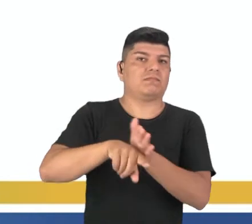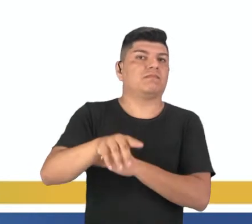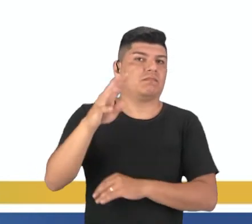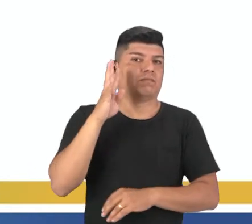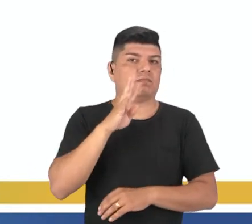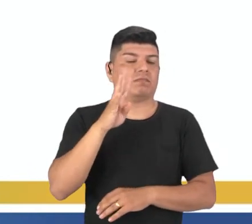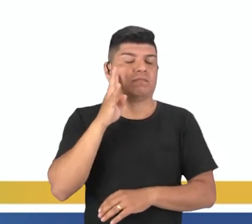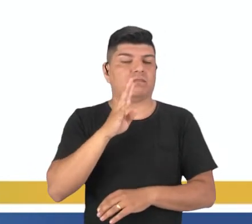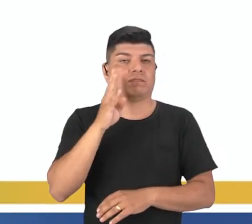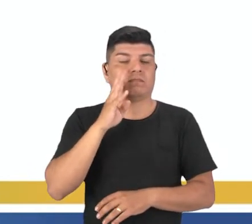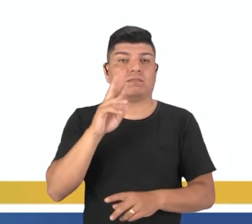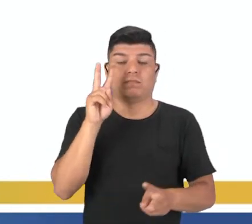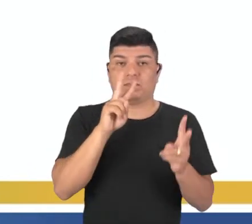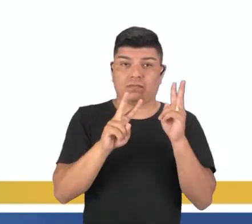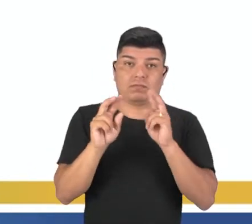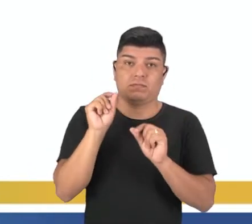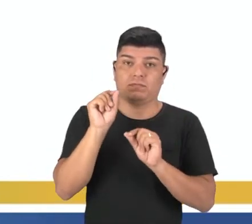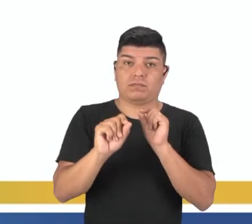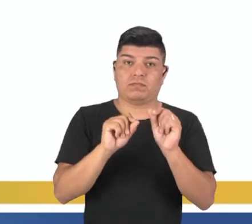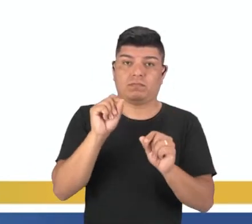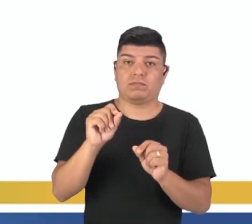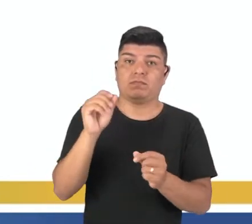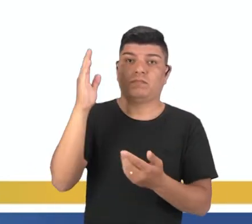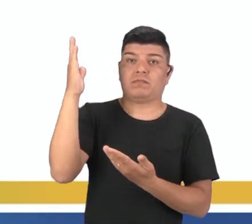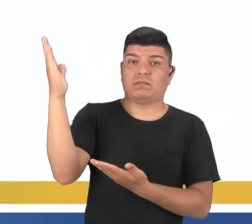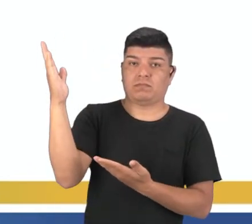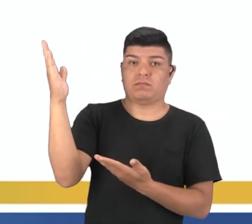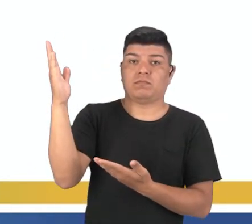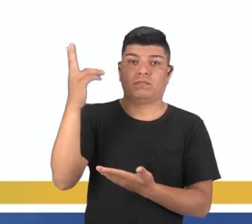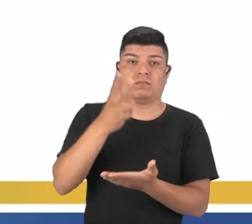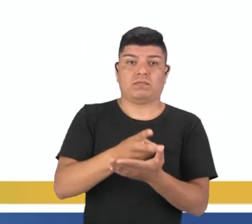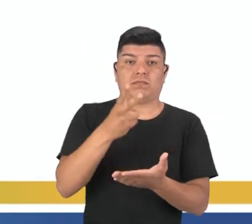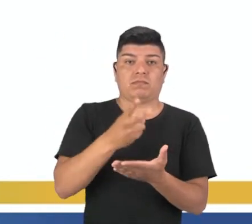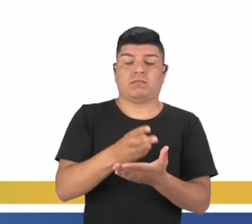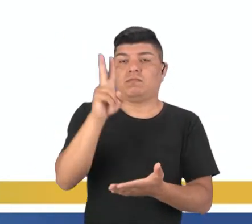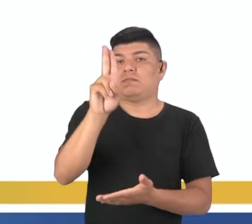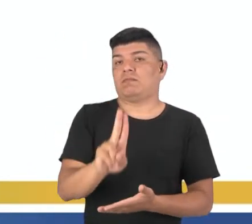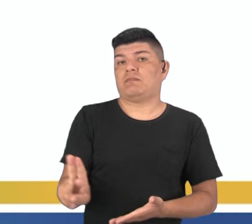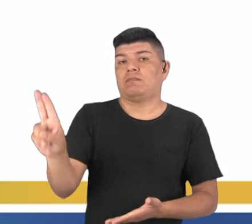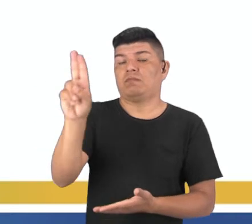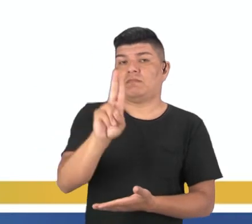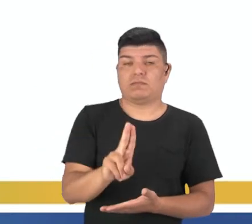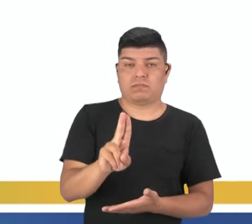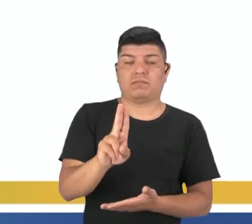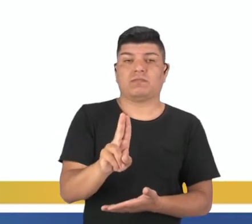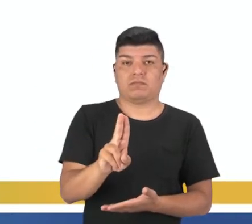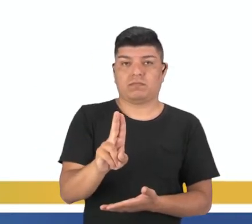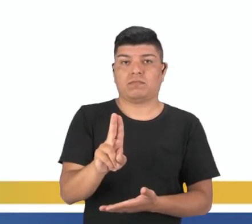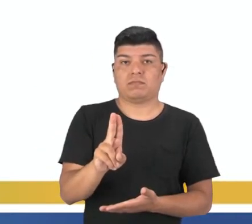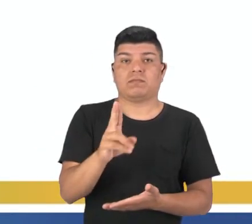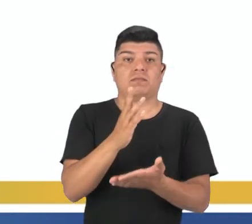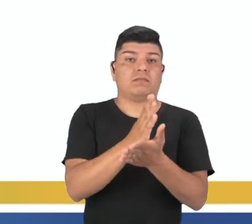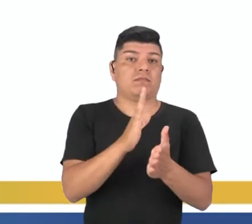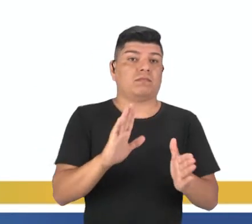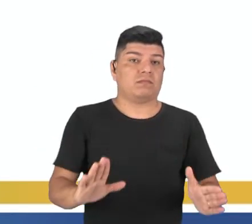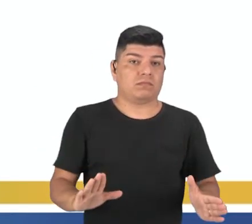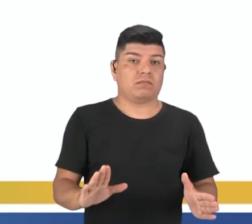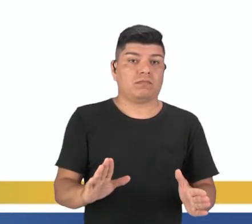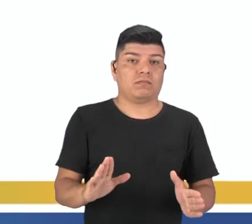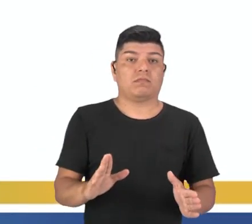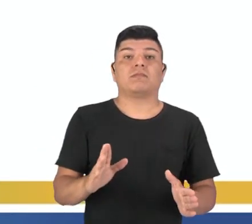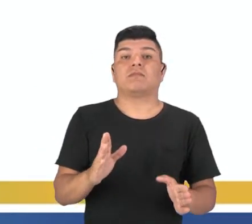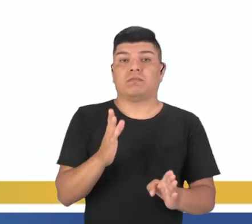certo? Temos visto aí esse aparelho sendo bastante utilizado aí para combater, né,